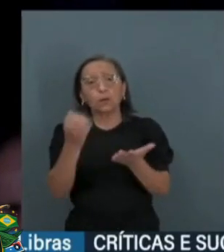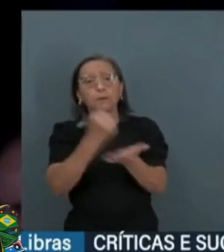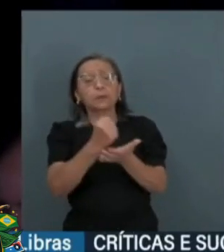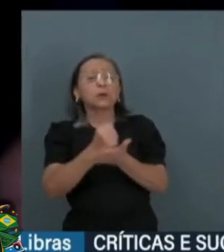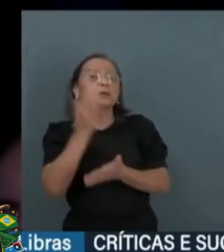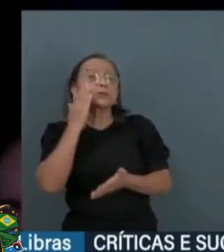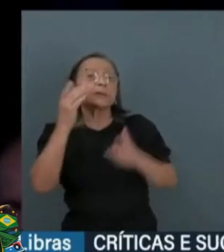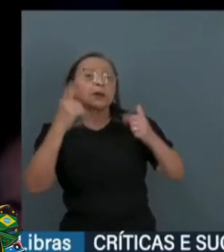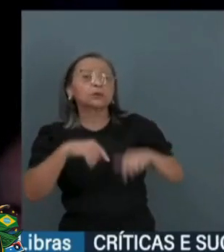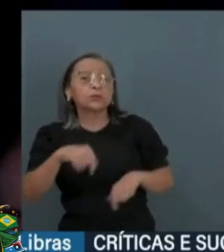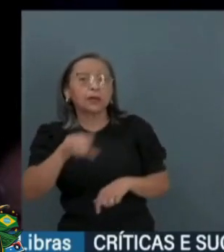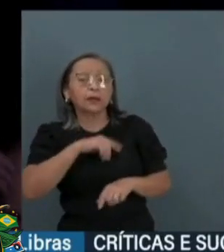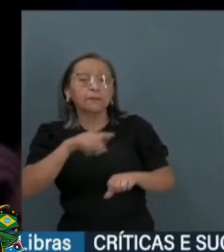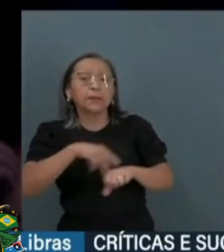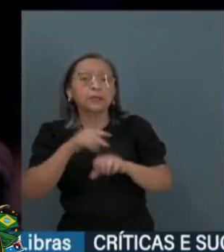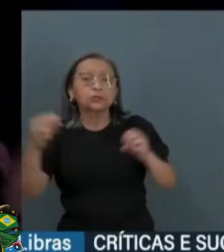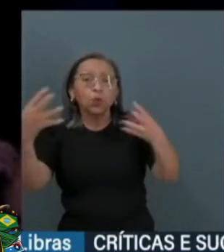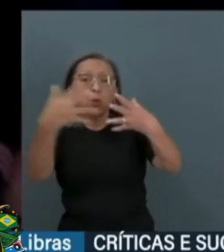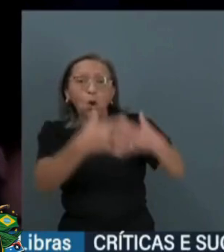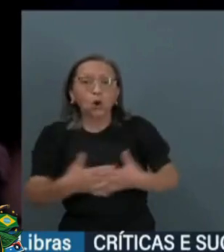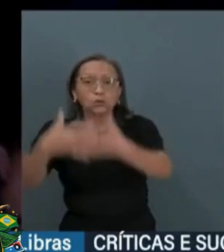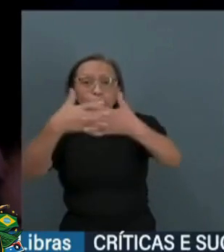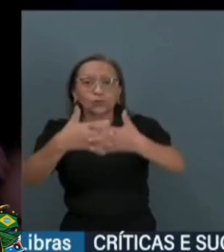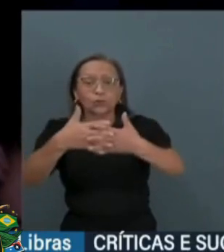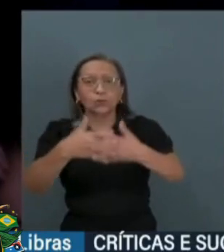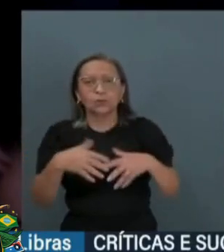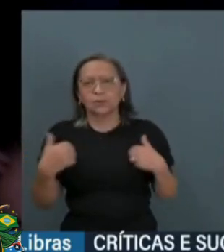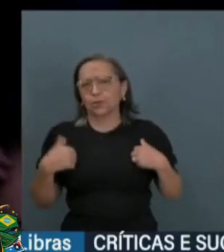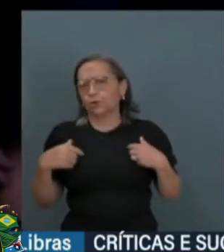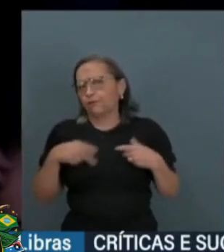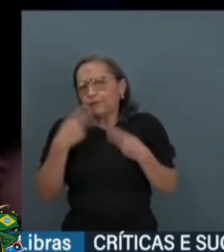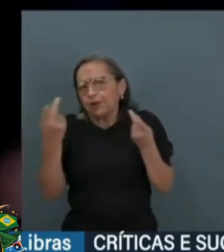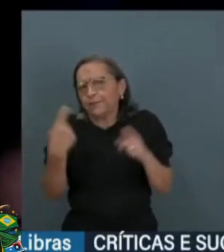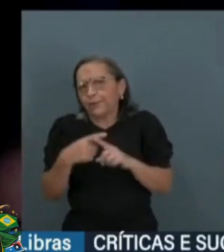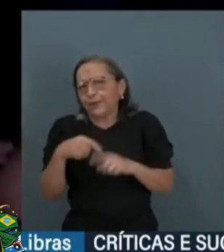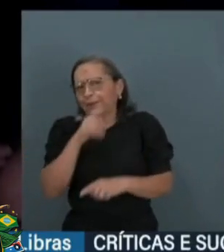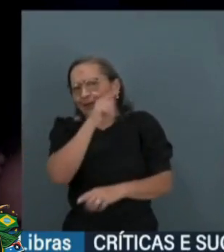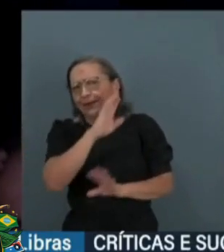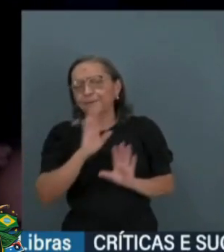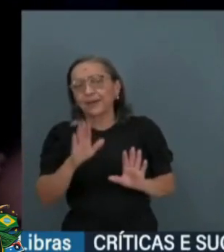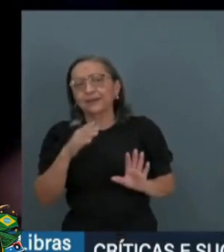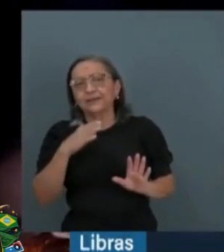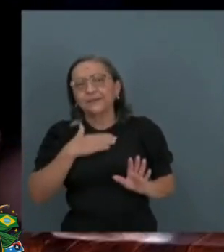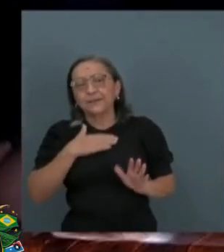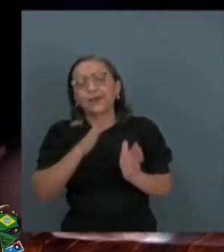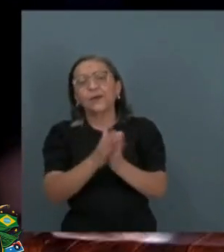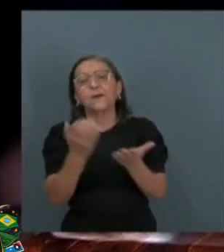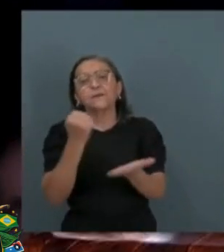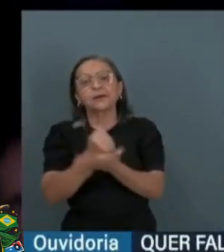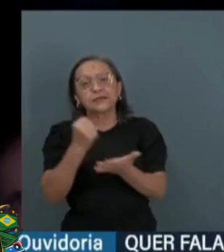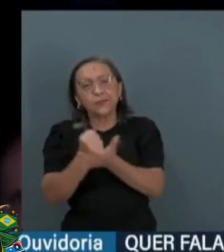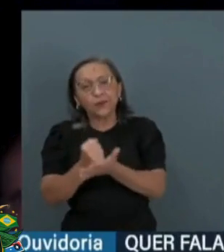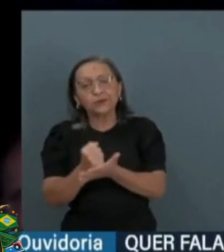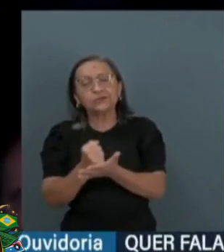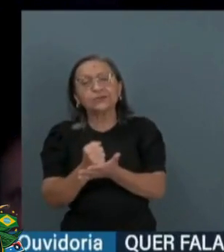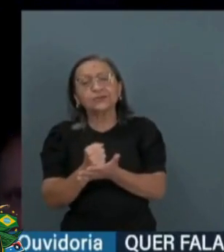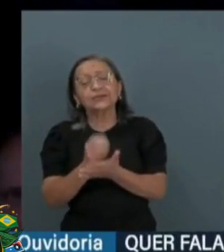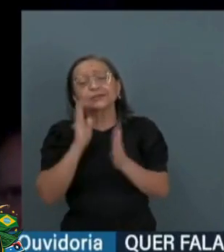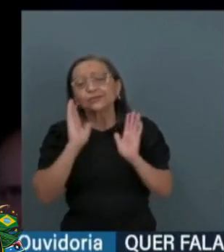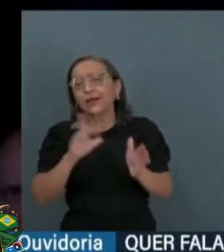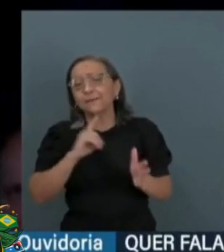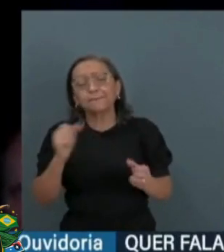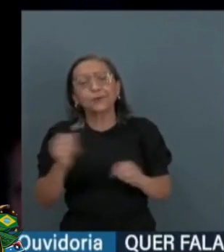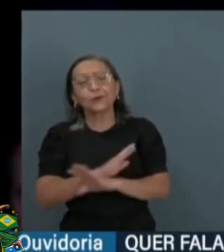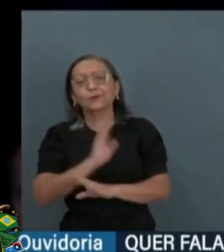está? Em Washington. Eu não vou dizer por que ele está lá, mas o meu passaporte diplomático já está em